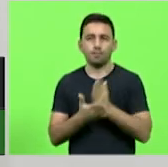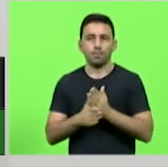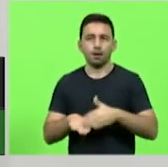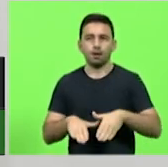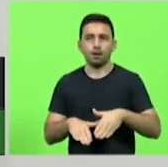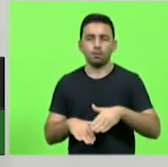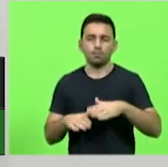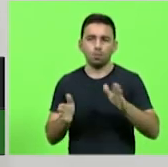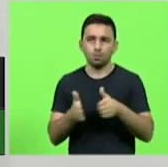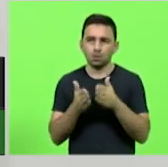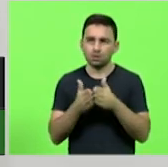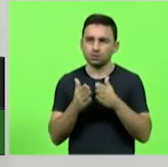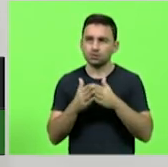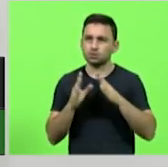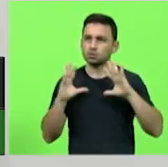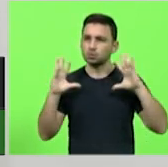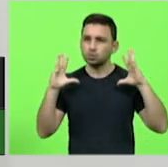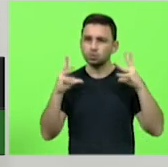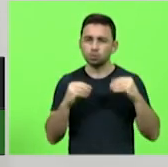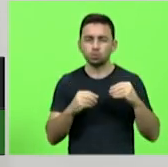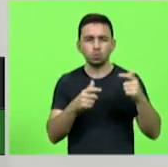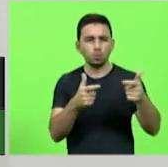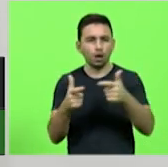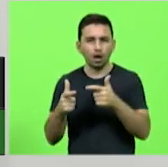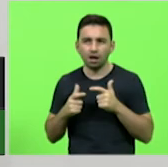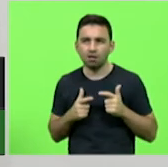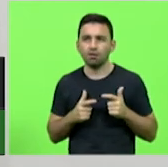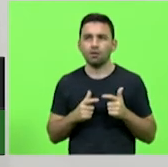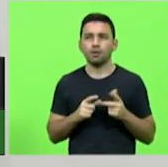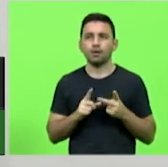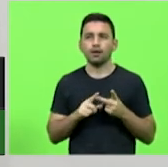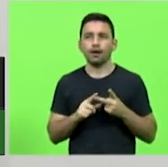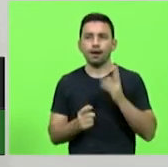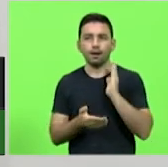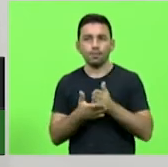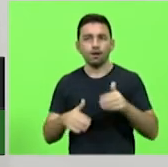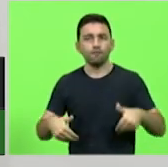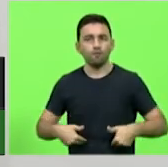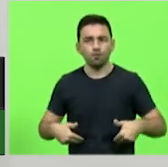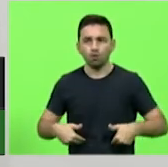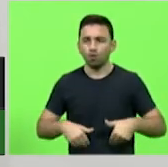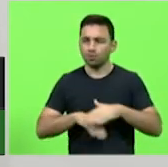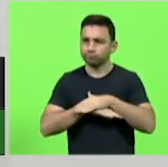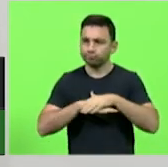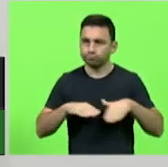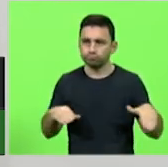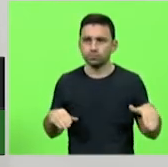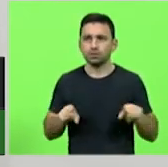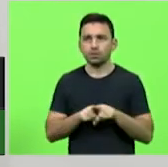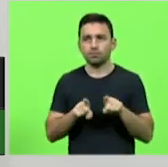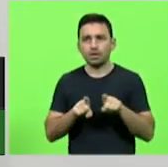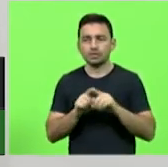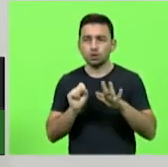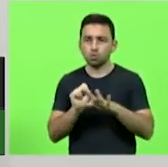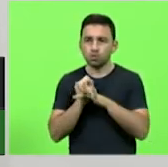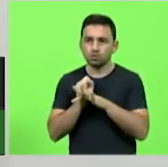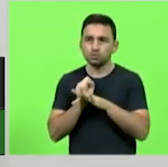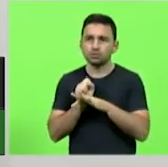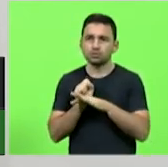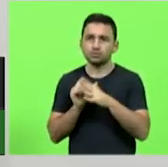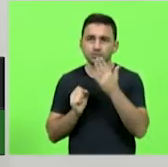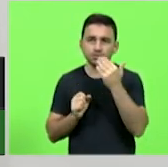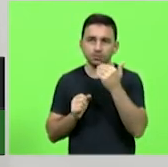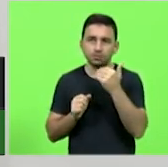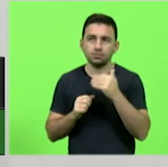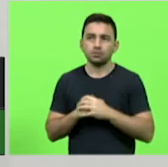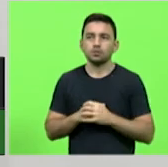todas as suas formas, em todos os lugares. Acabar com a fome, alcançar a segurança alimentar e melhoria